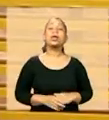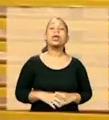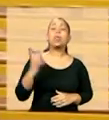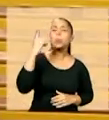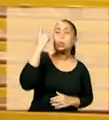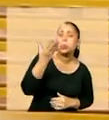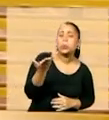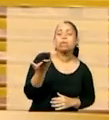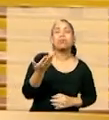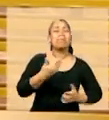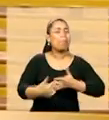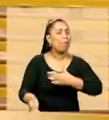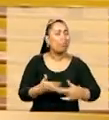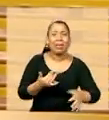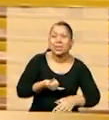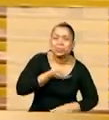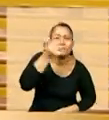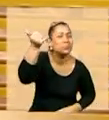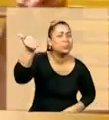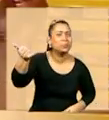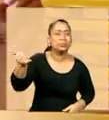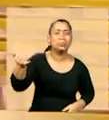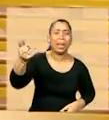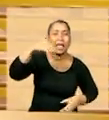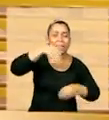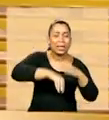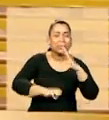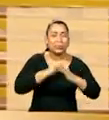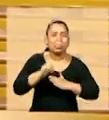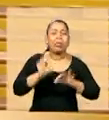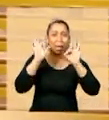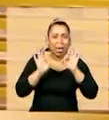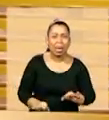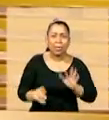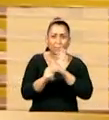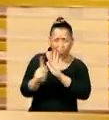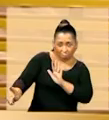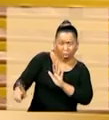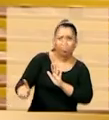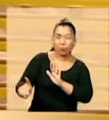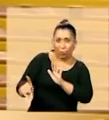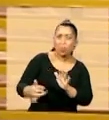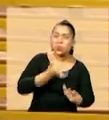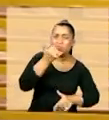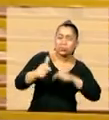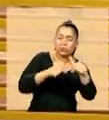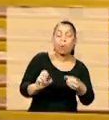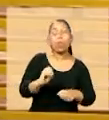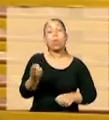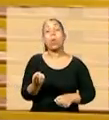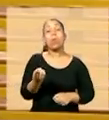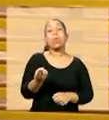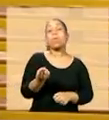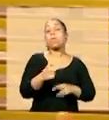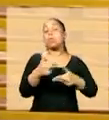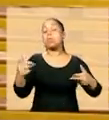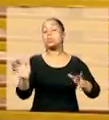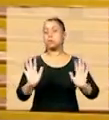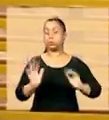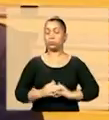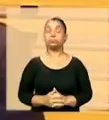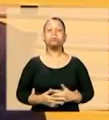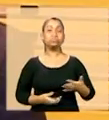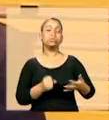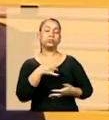Doutor Davi, qualquer acidente que acontece dentro da empresa é caracterizado como acidente de trabalho ou tem algumas situações que